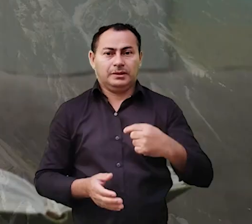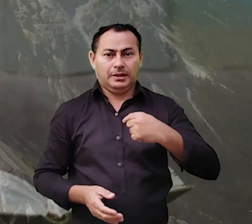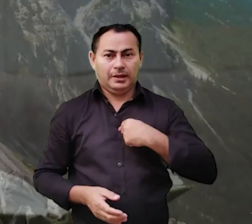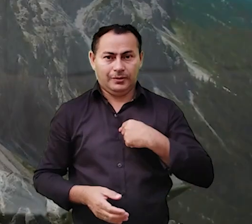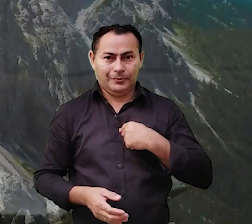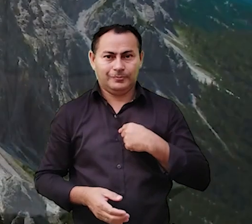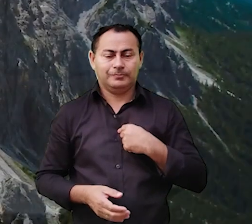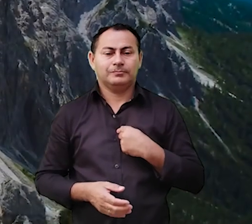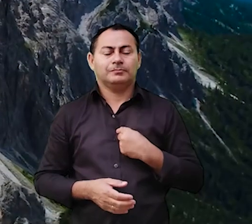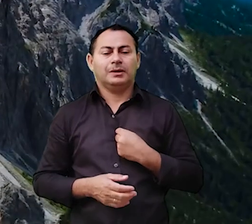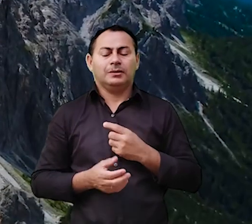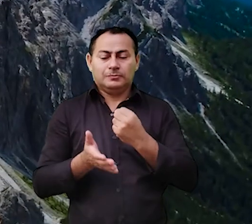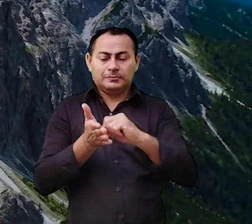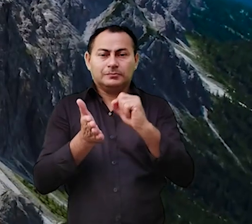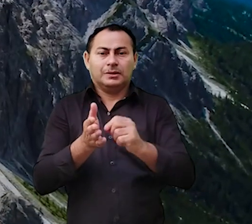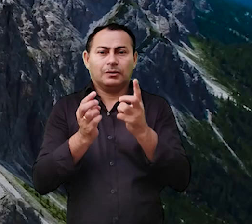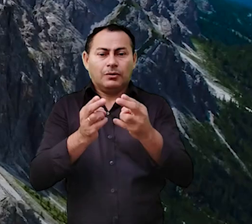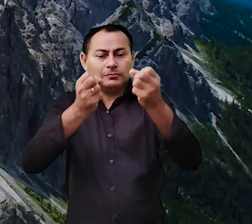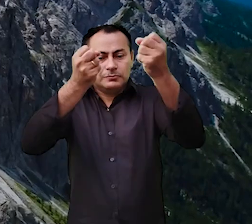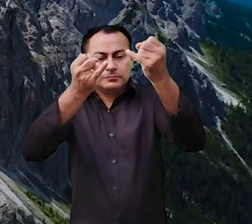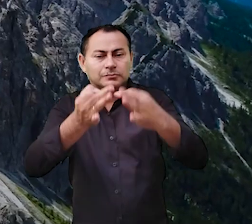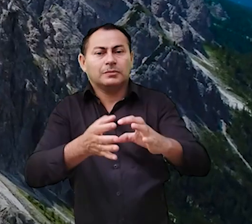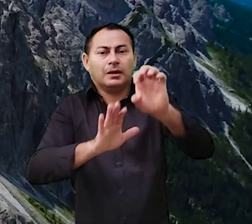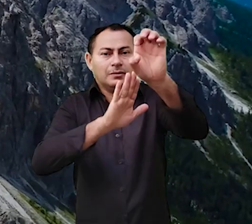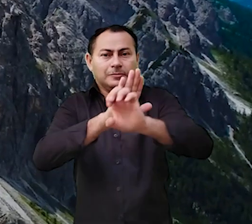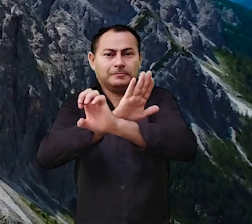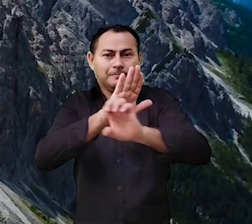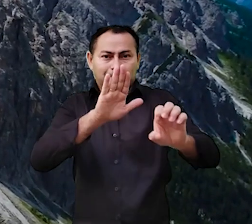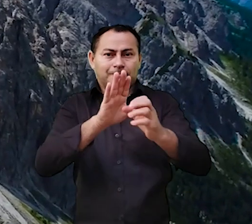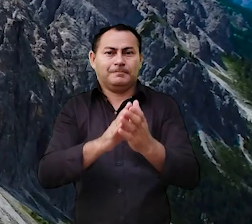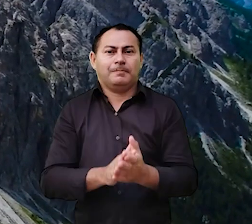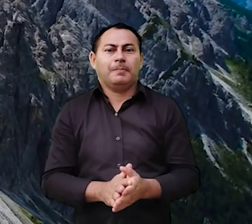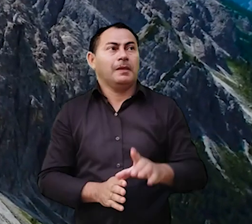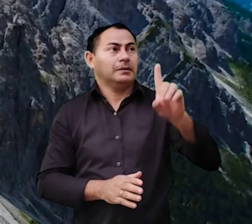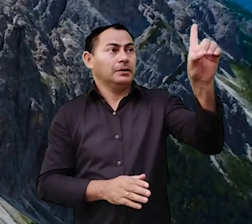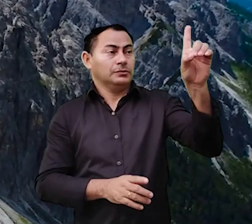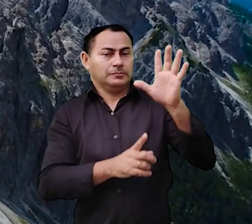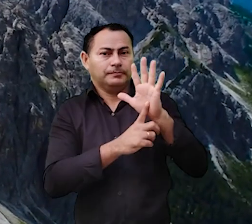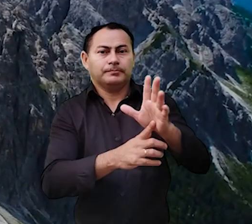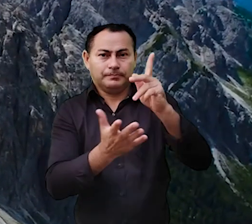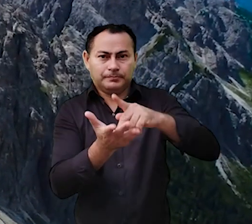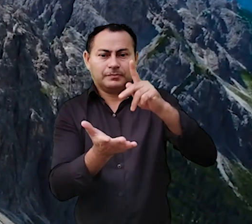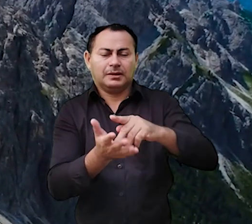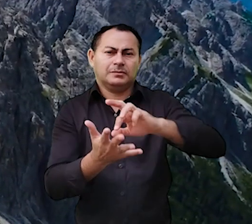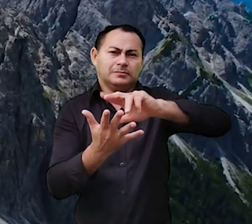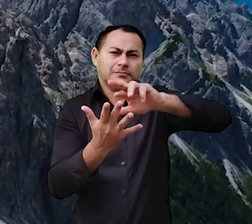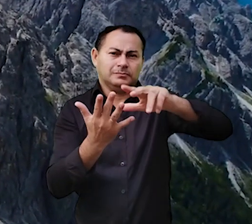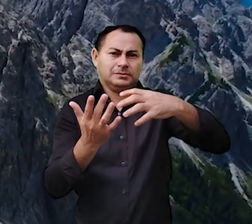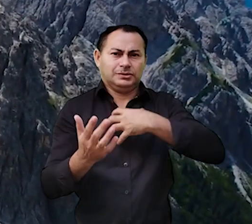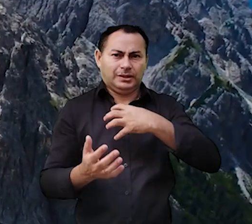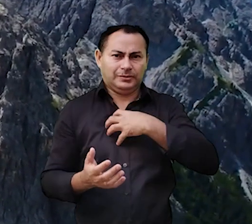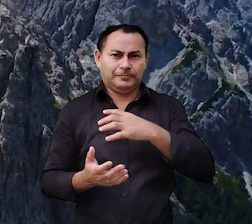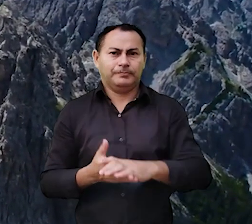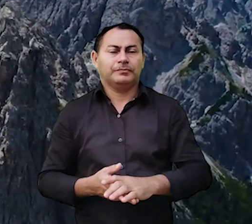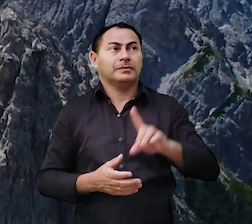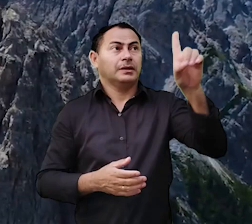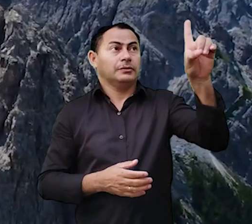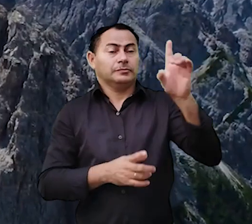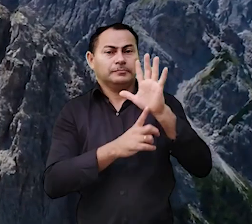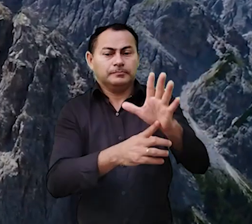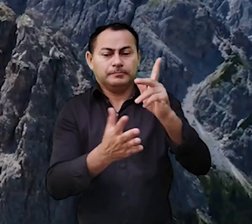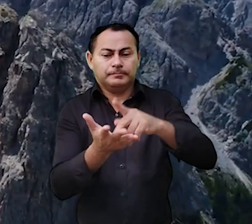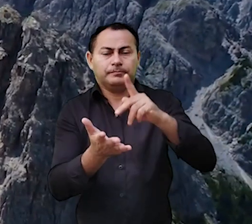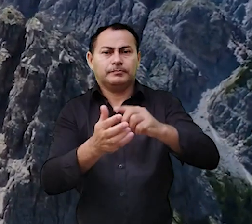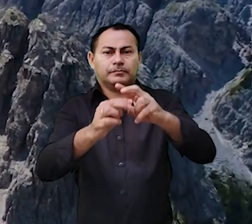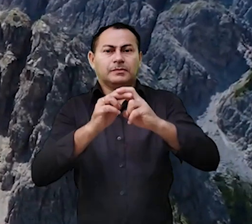E eu? Como estou escrevendo o evangelho? Deus revela a verdade de várias maneiras. Deus tem